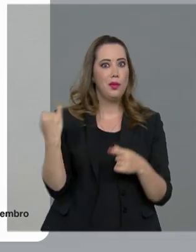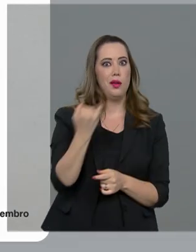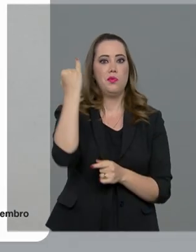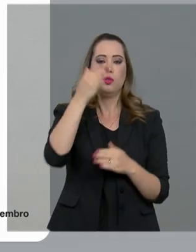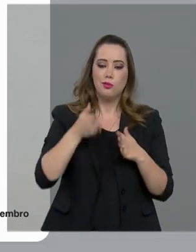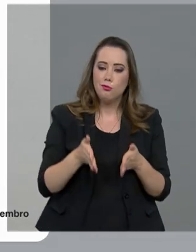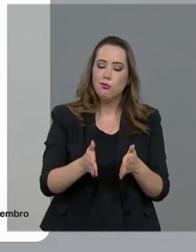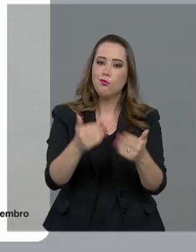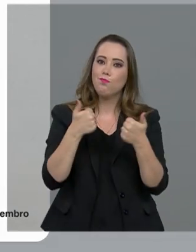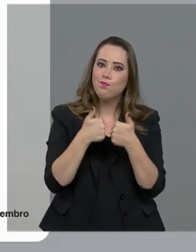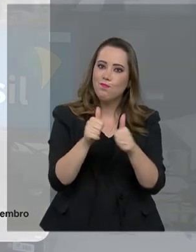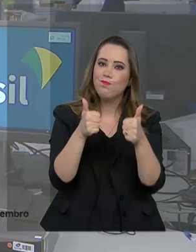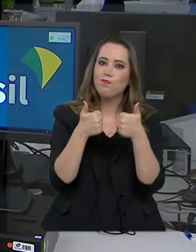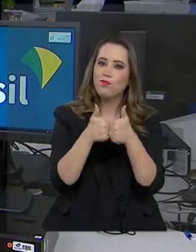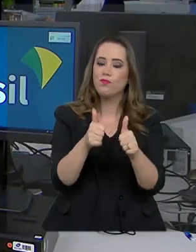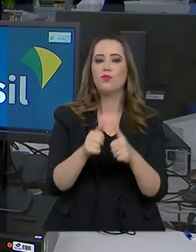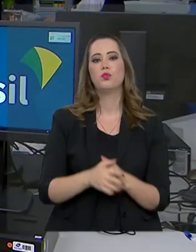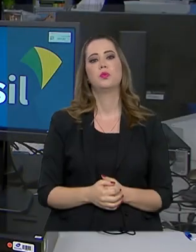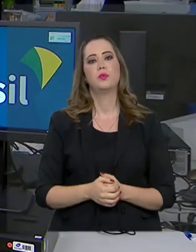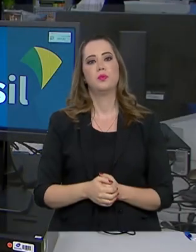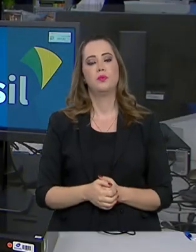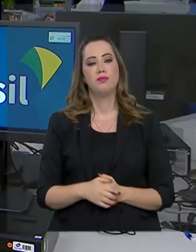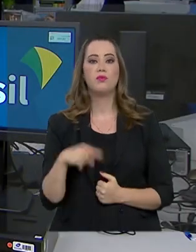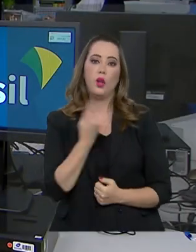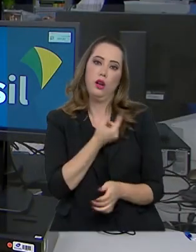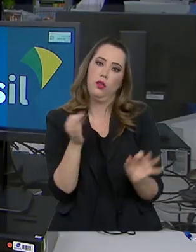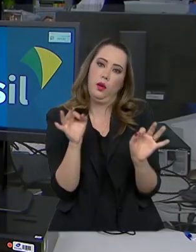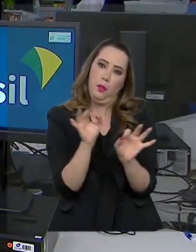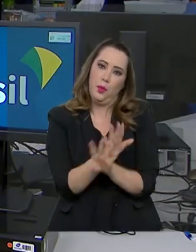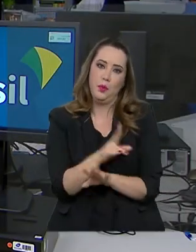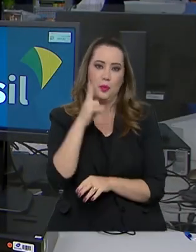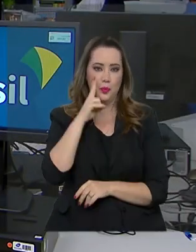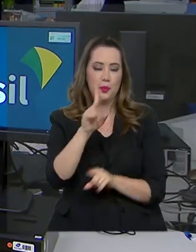para a exportação. A gente fica por